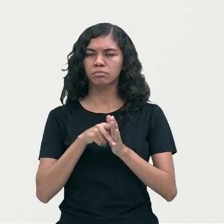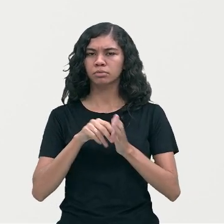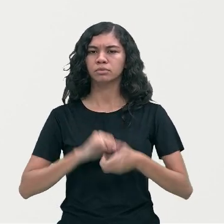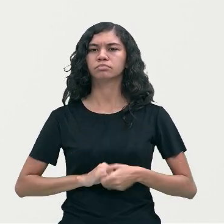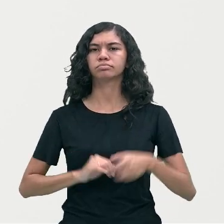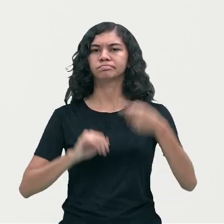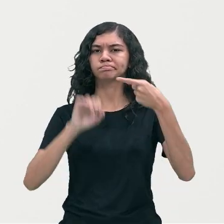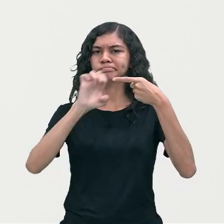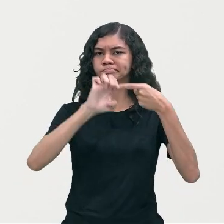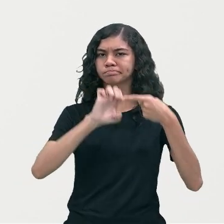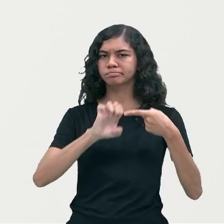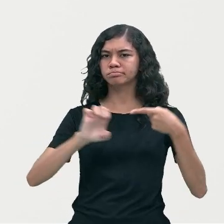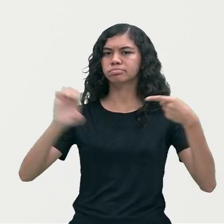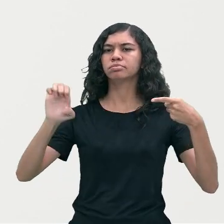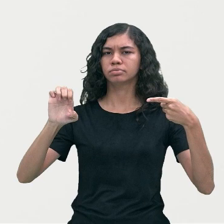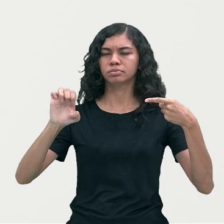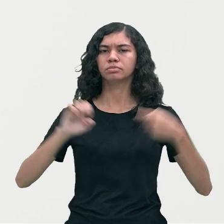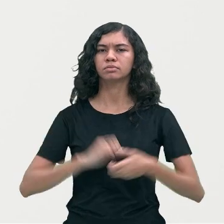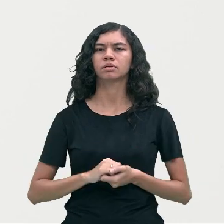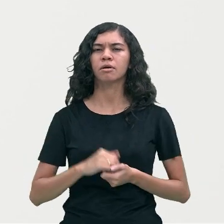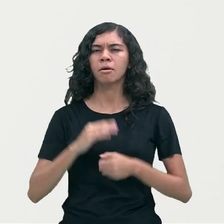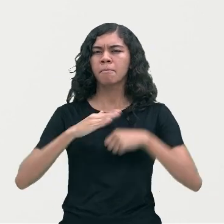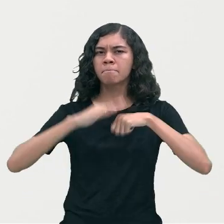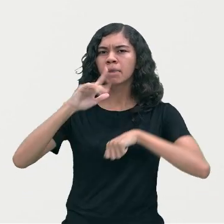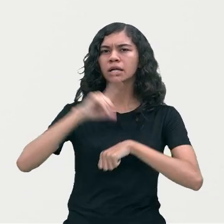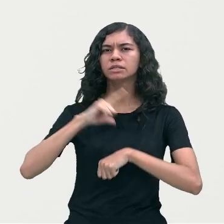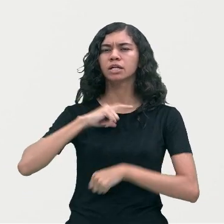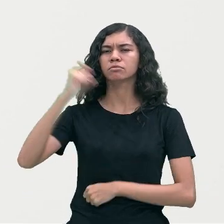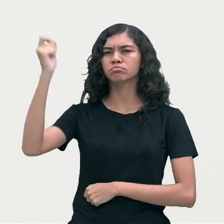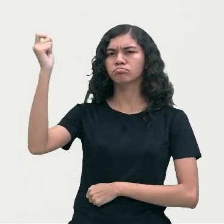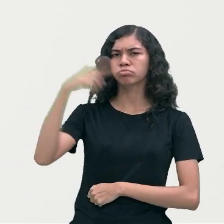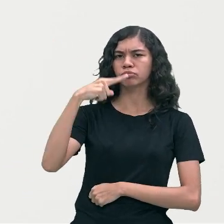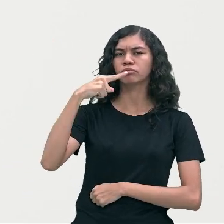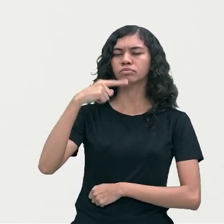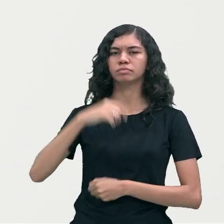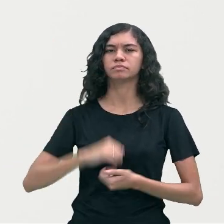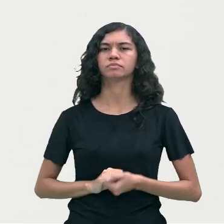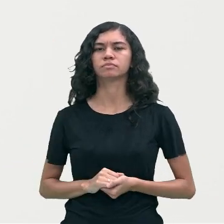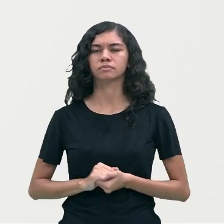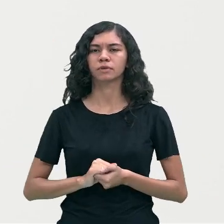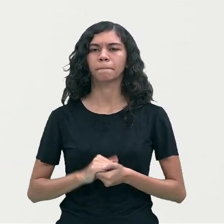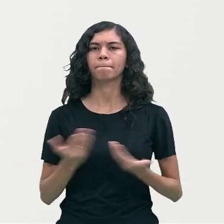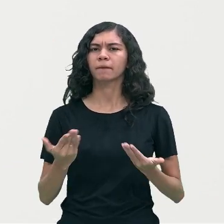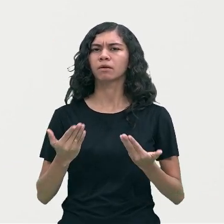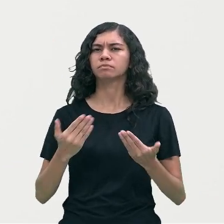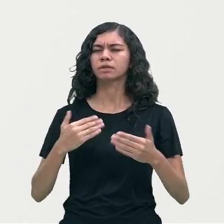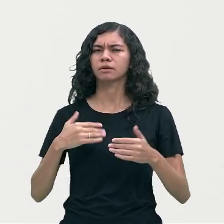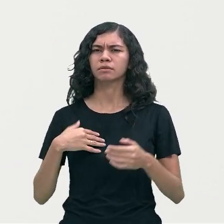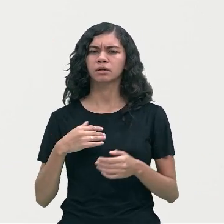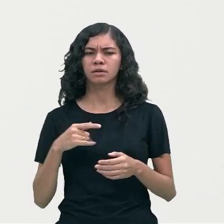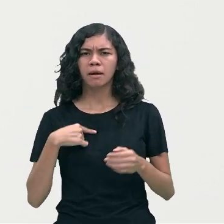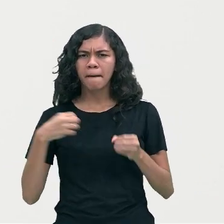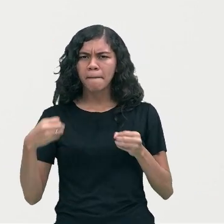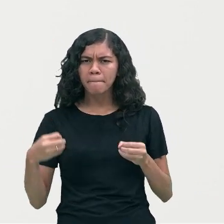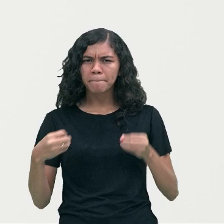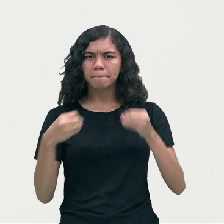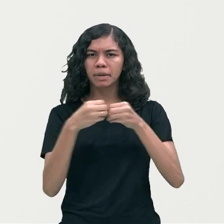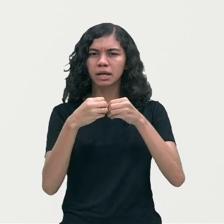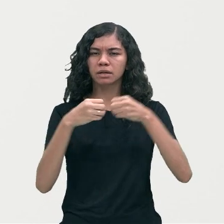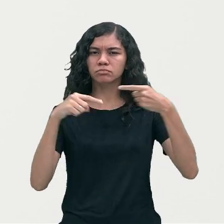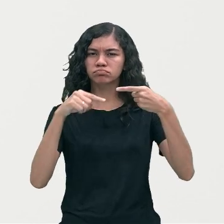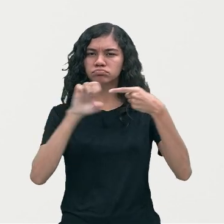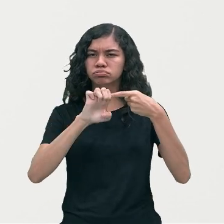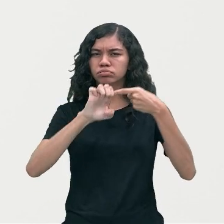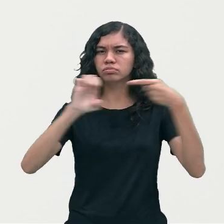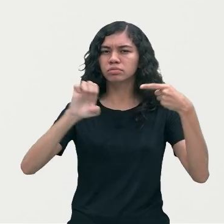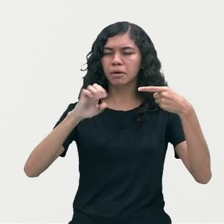nosso planeta, que é a que mais recebe radiação solar. Então, quanto mais próximo aqui, ó, da linha do Equador, mais quente é. E